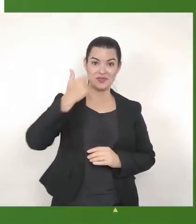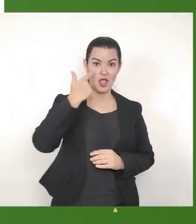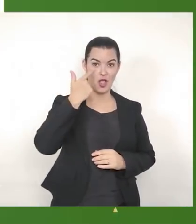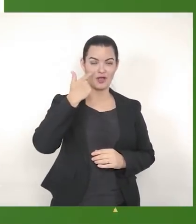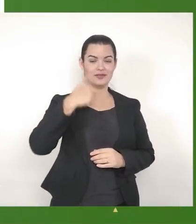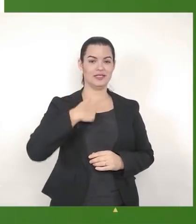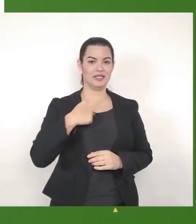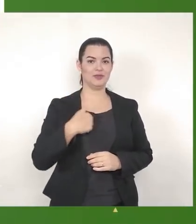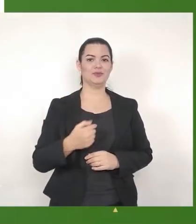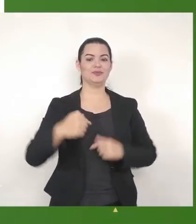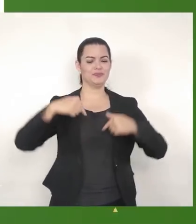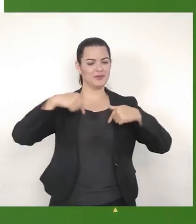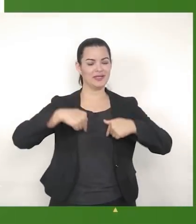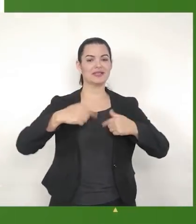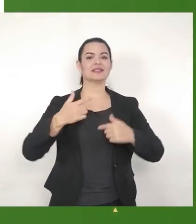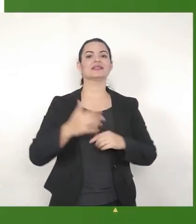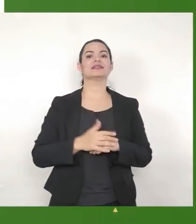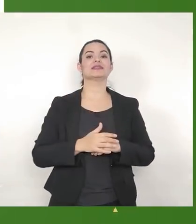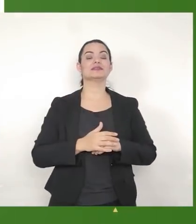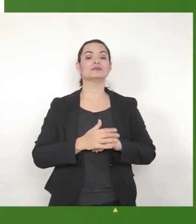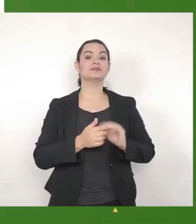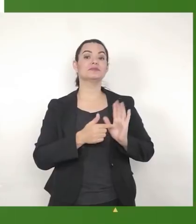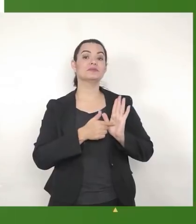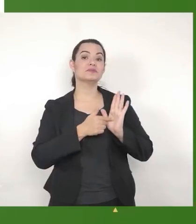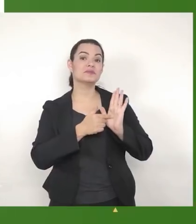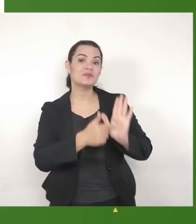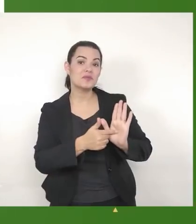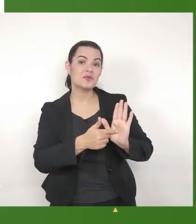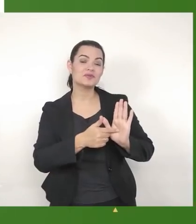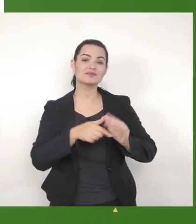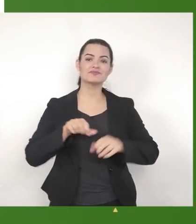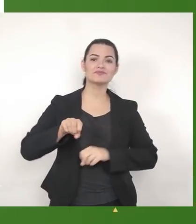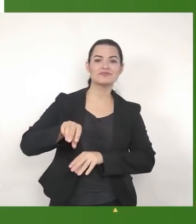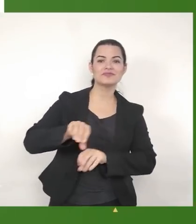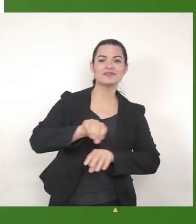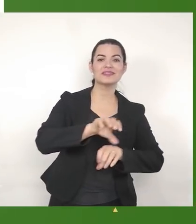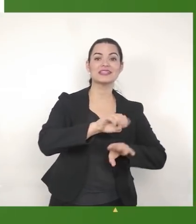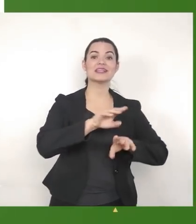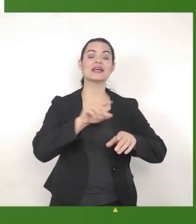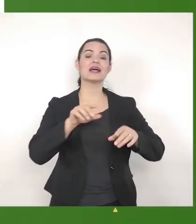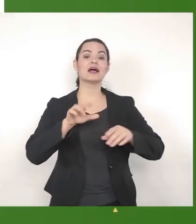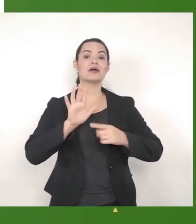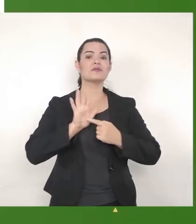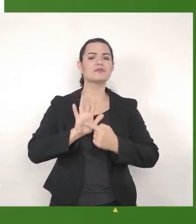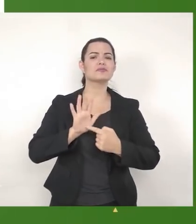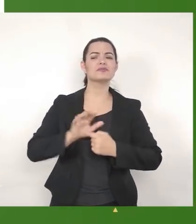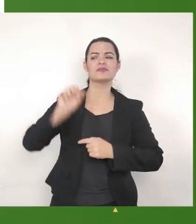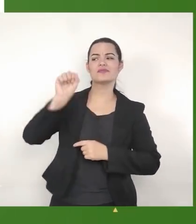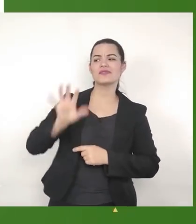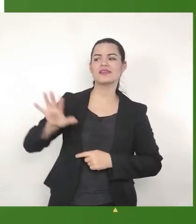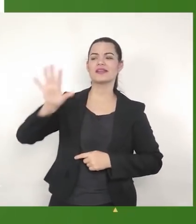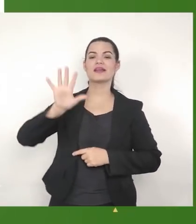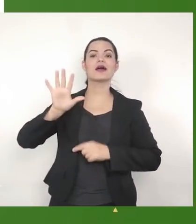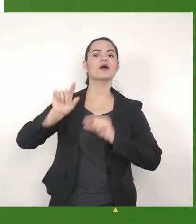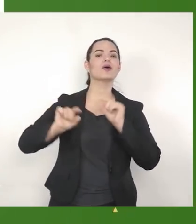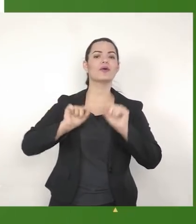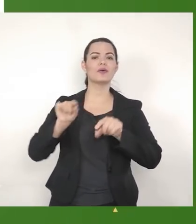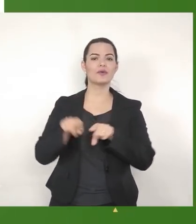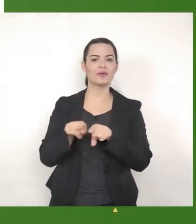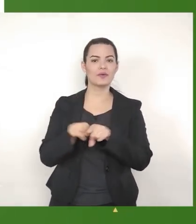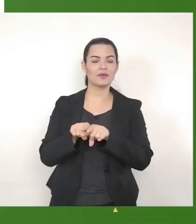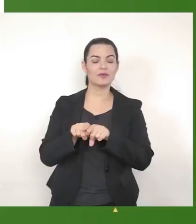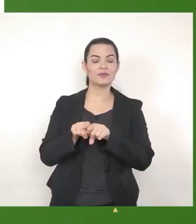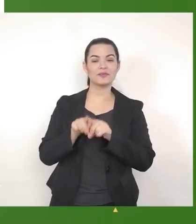vamos lá, a Pro tá aqui para compartilhar com vocês algumas imagens e contar aí